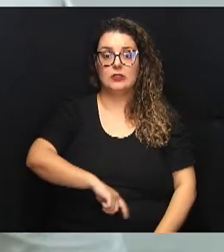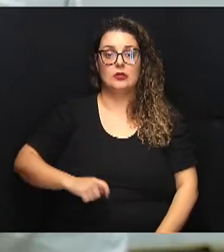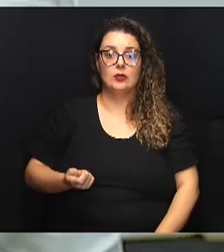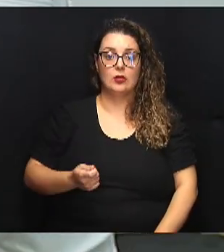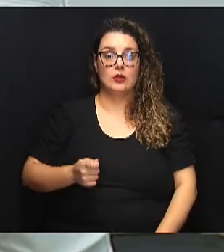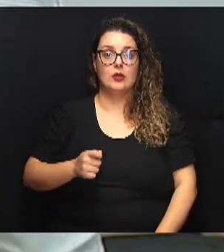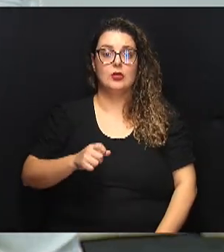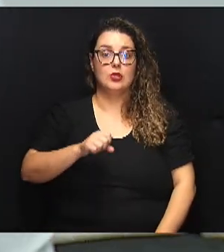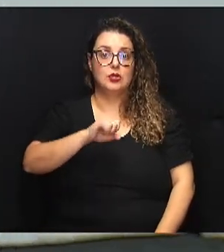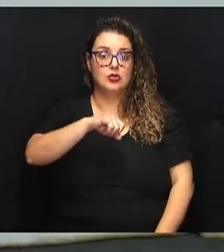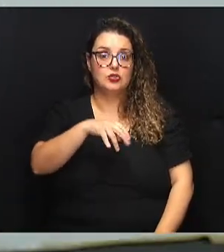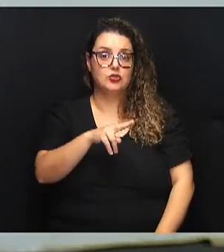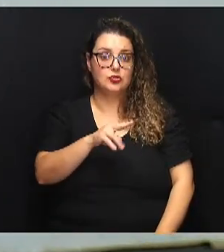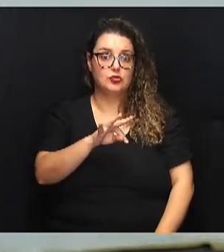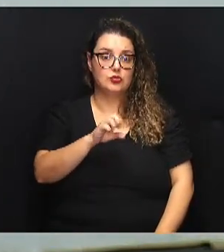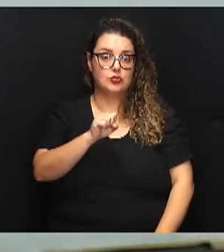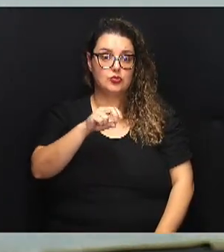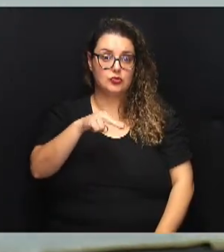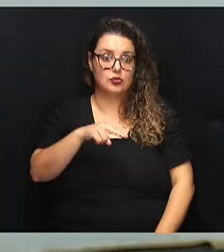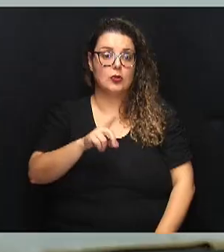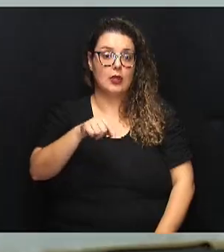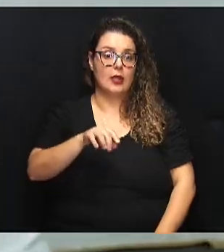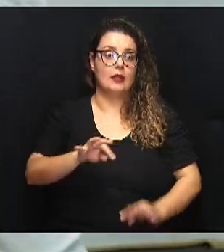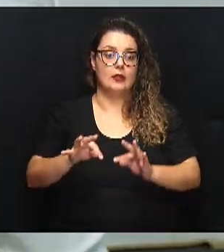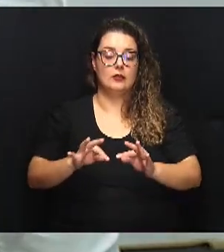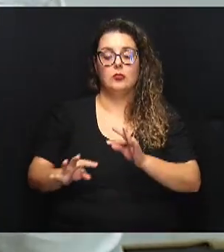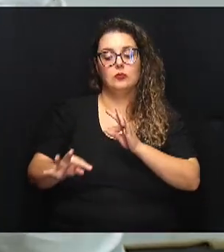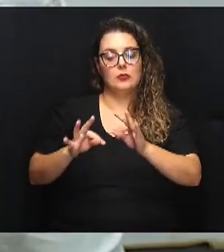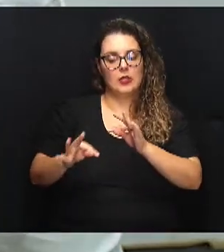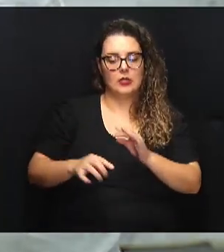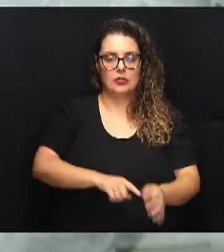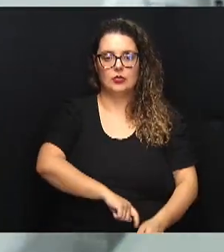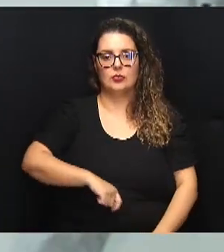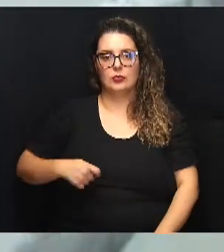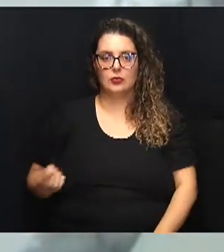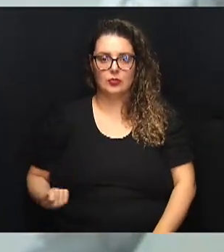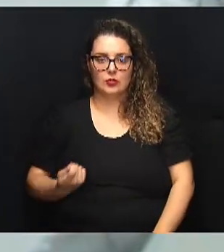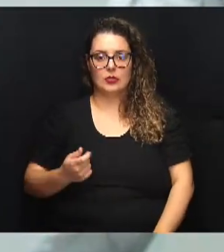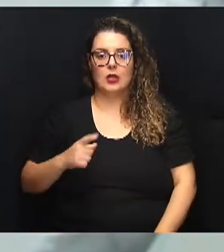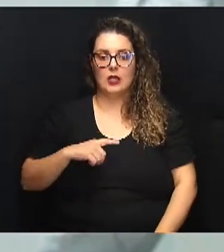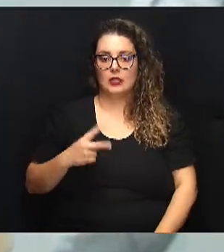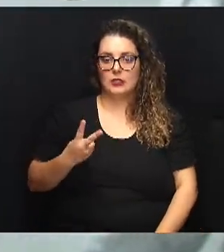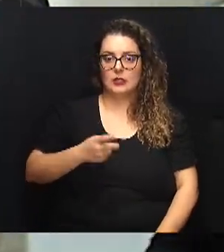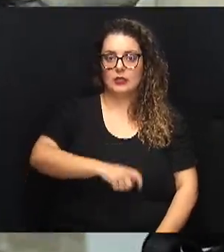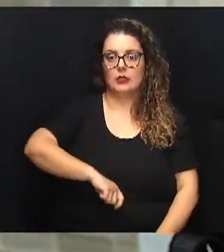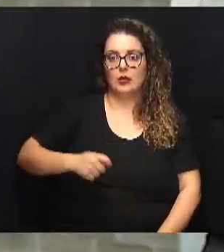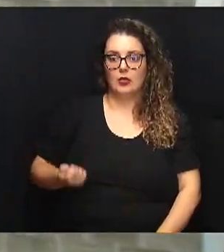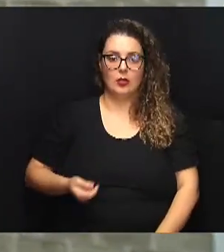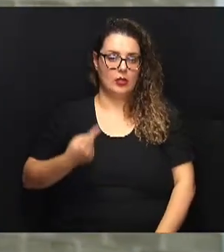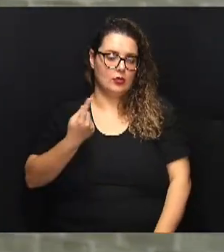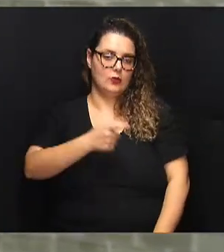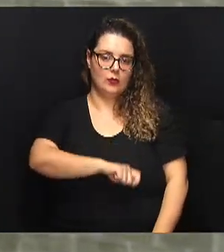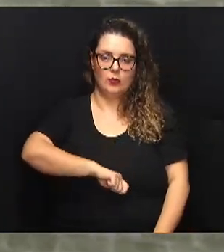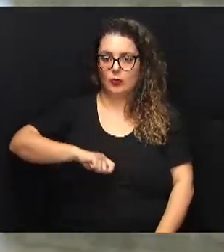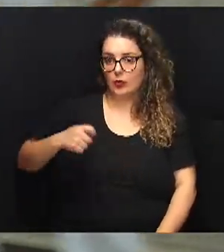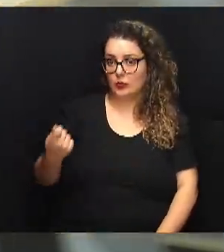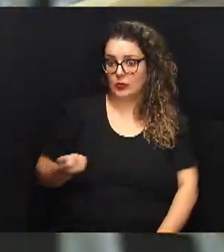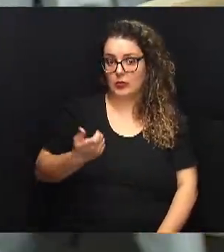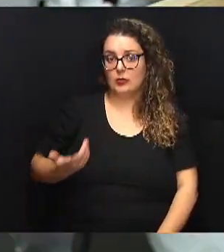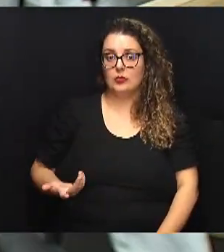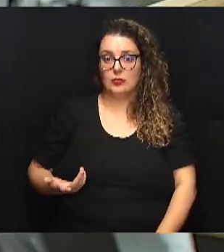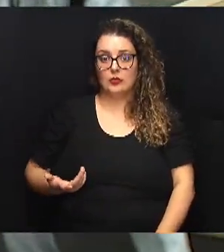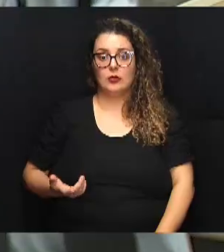arte ou técnica. Então, técnicas de espada. E aí a gente tem duas espadas, uma espada, e aí